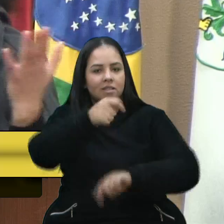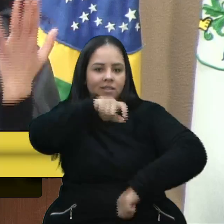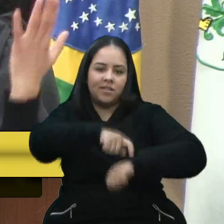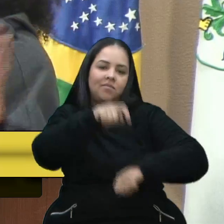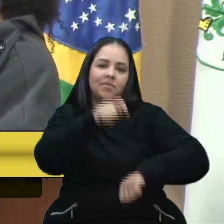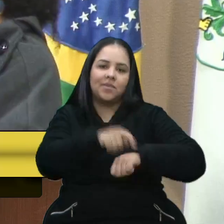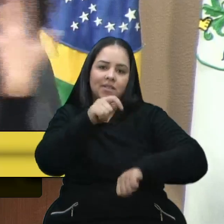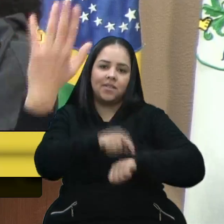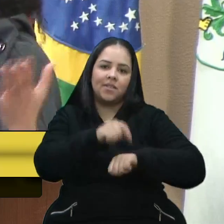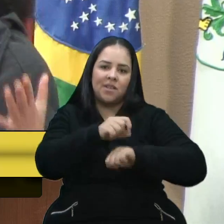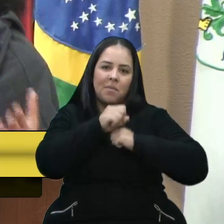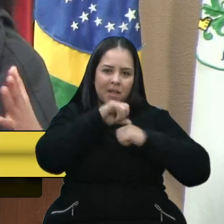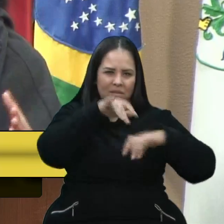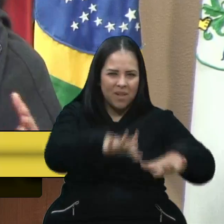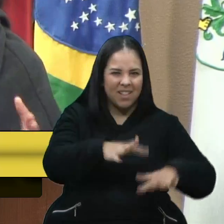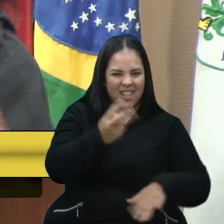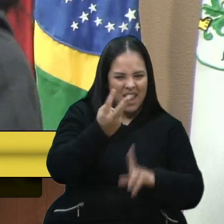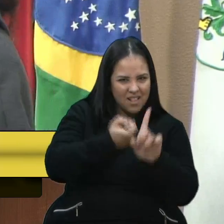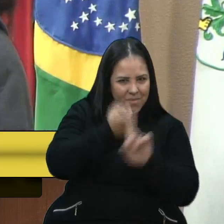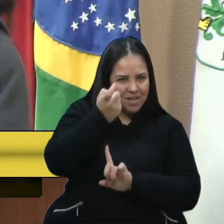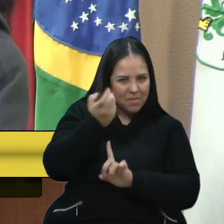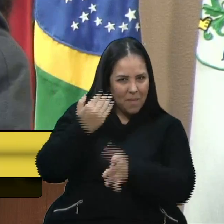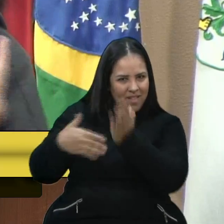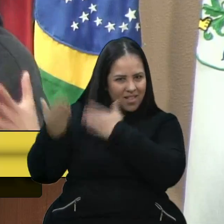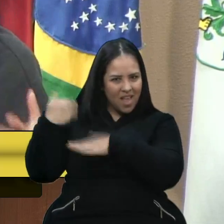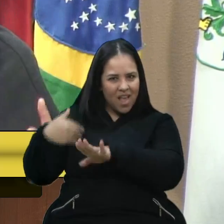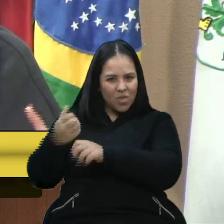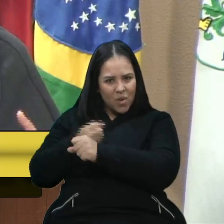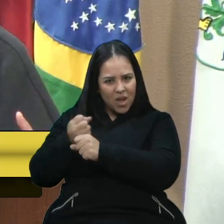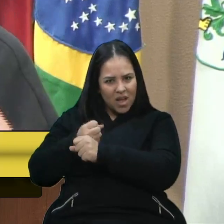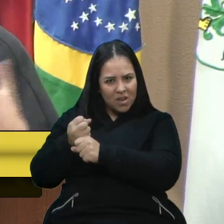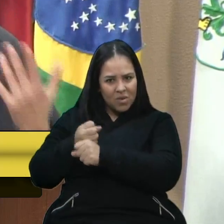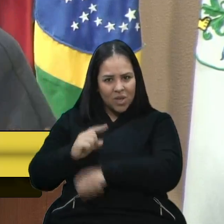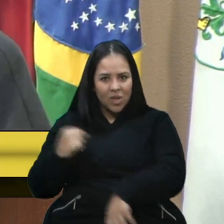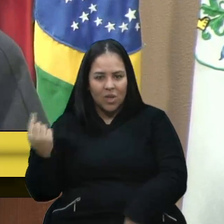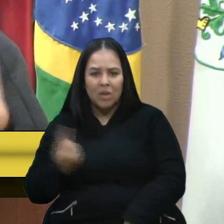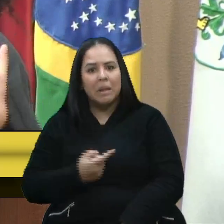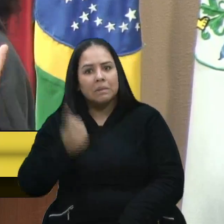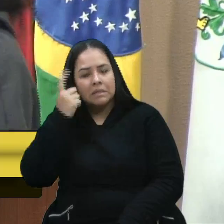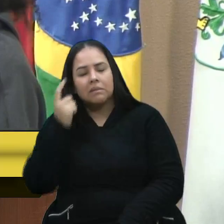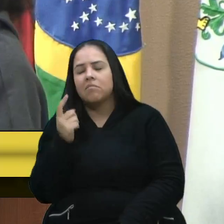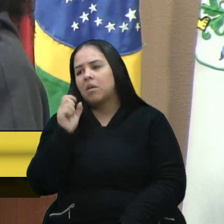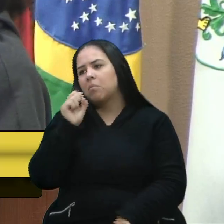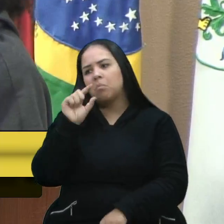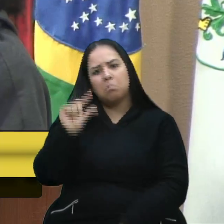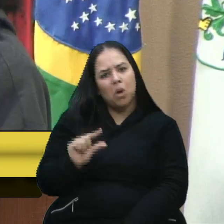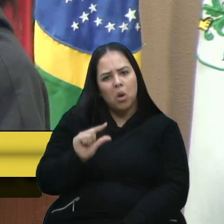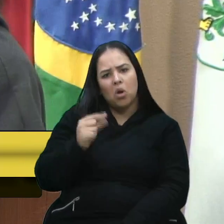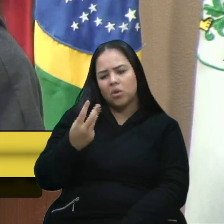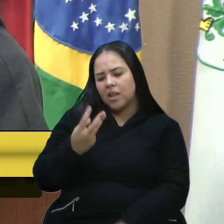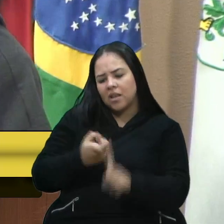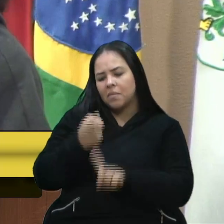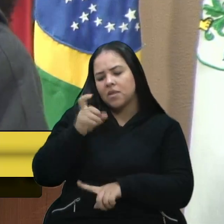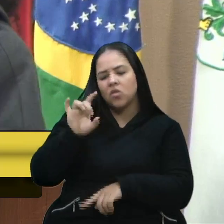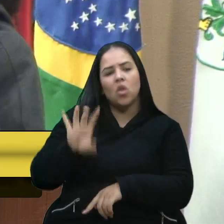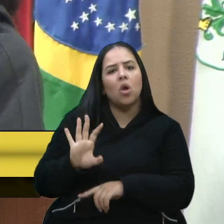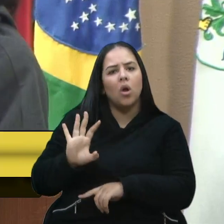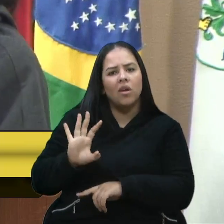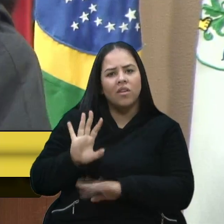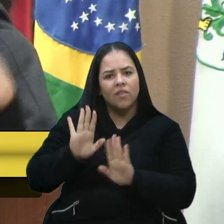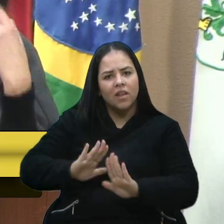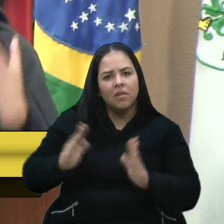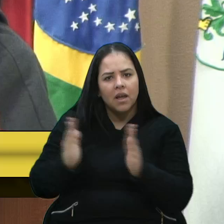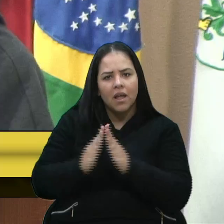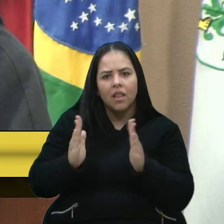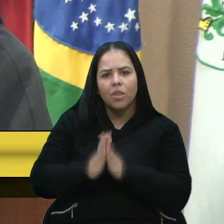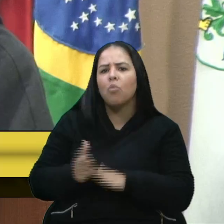3 meses, lá no ano passado, que nós achávamos que duraria pouco, que ficamos em nossas casas, quanto